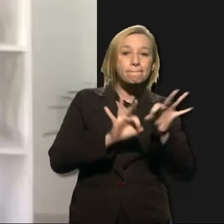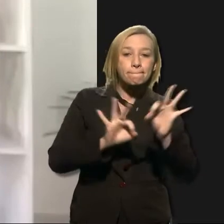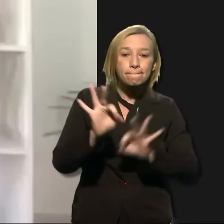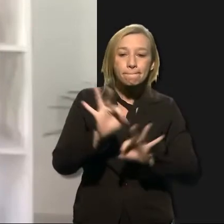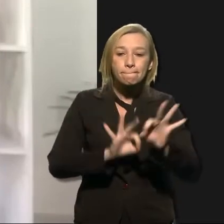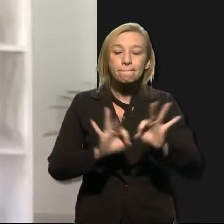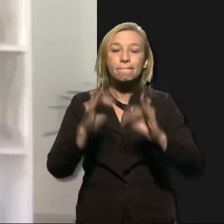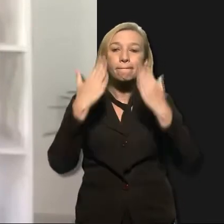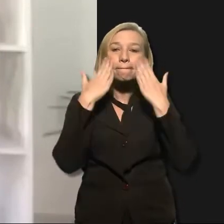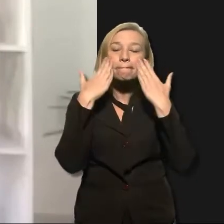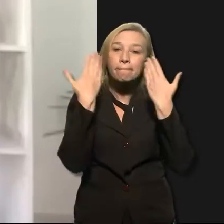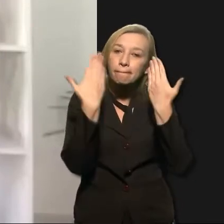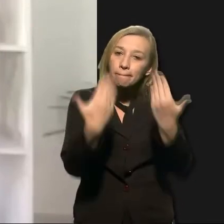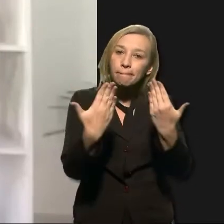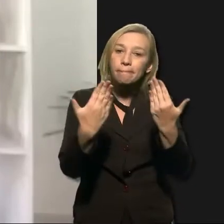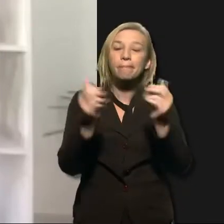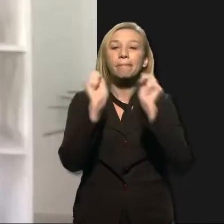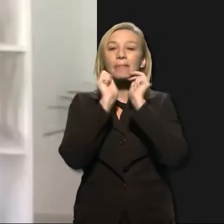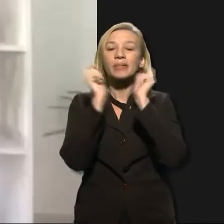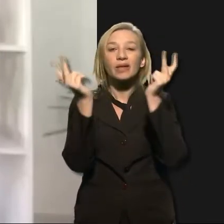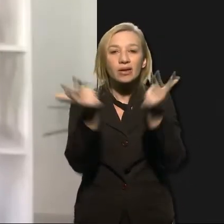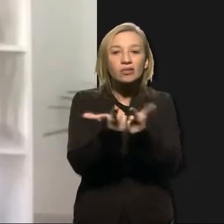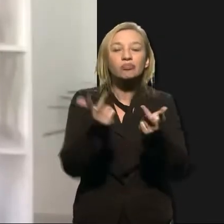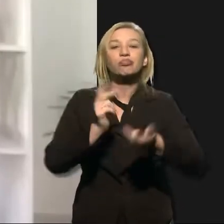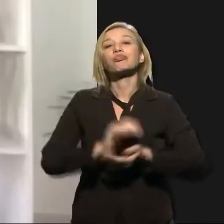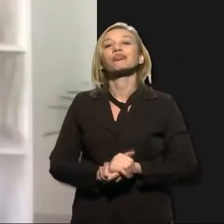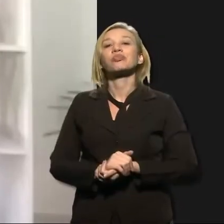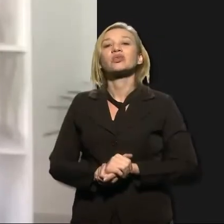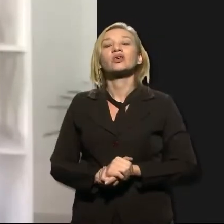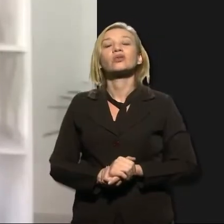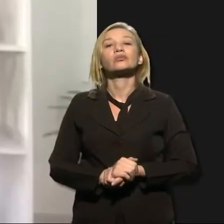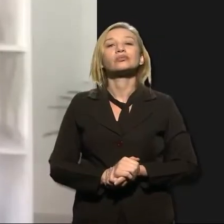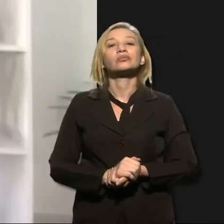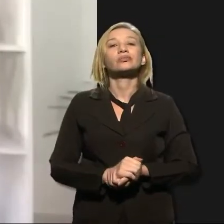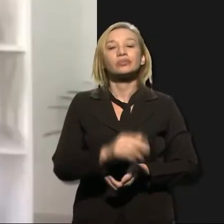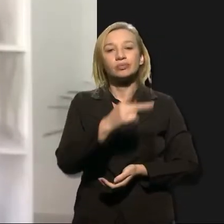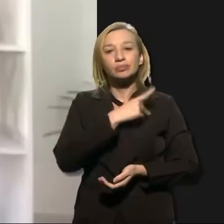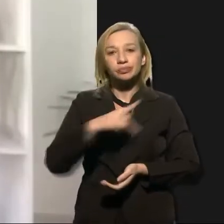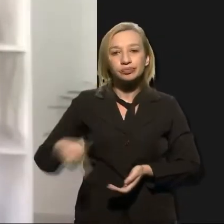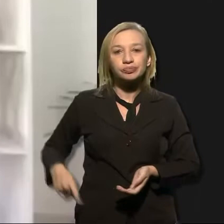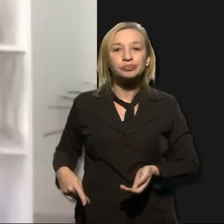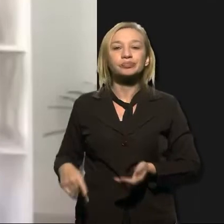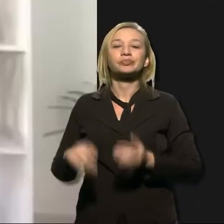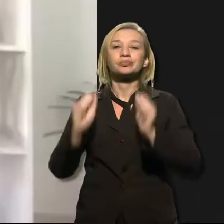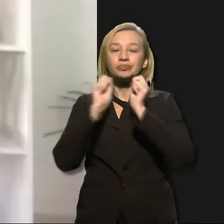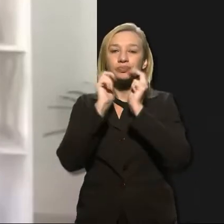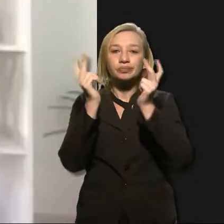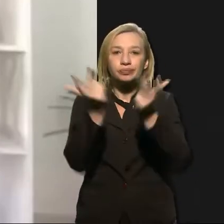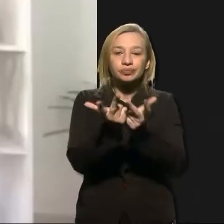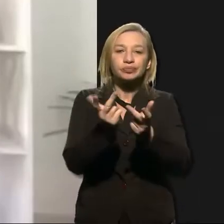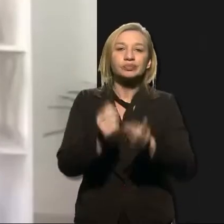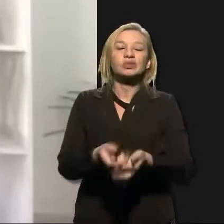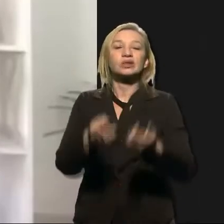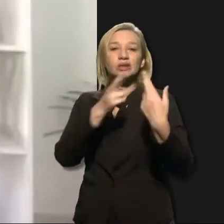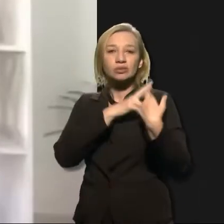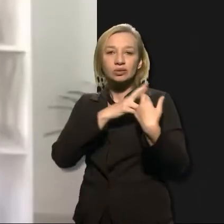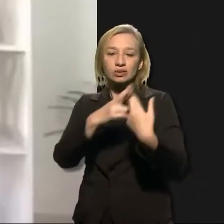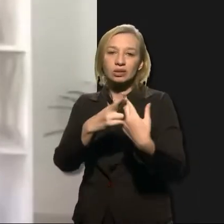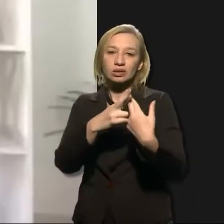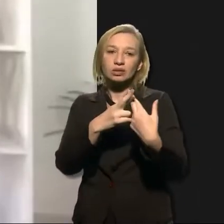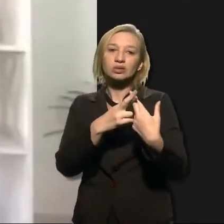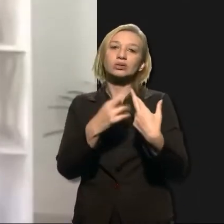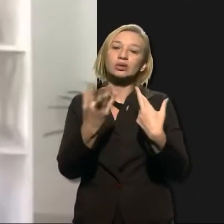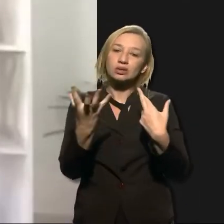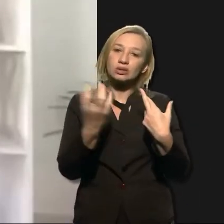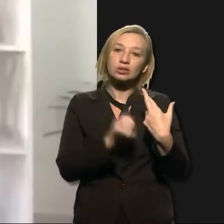uma reunião muito importante, onde esse plano foi apresentado à LERJ e o presidente da